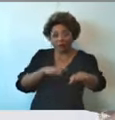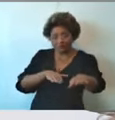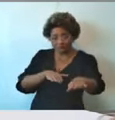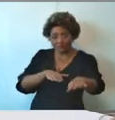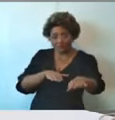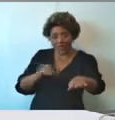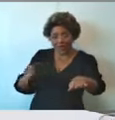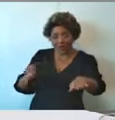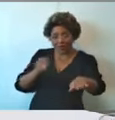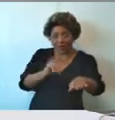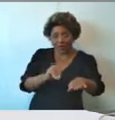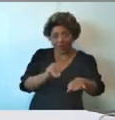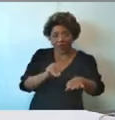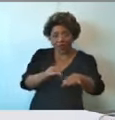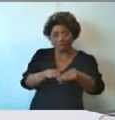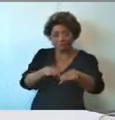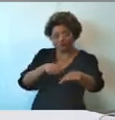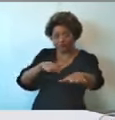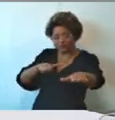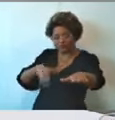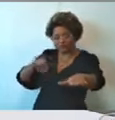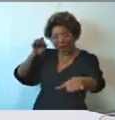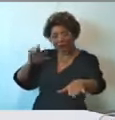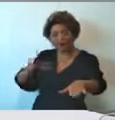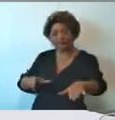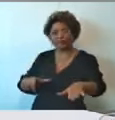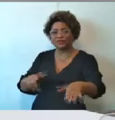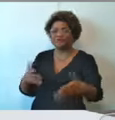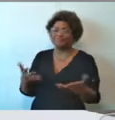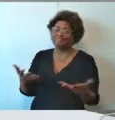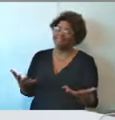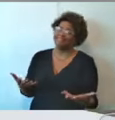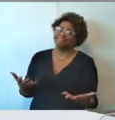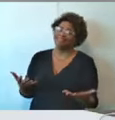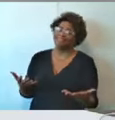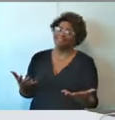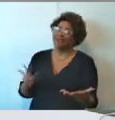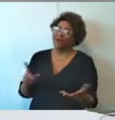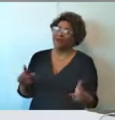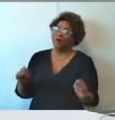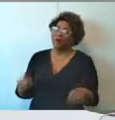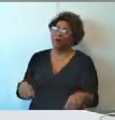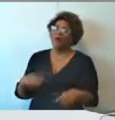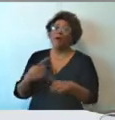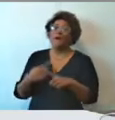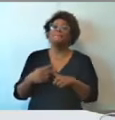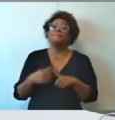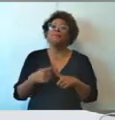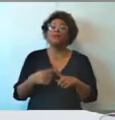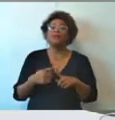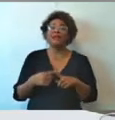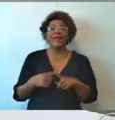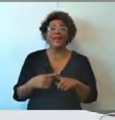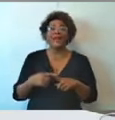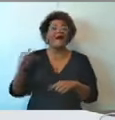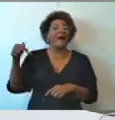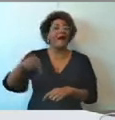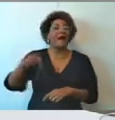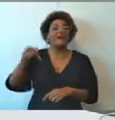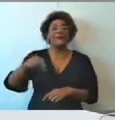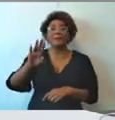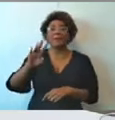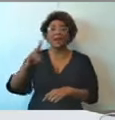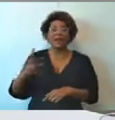a motofaixa, a gente não está colocando em perspectiva, porque a situação do tráfego em Belo Horizonte já é muito